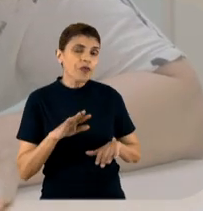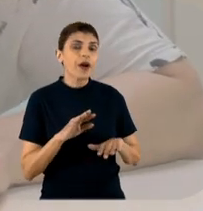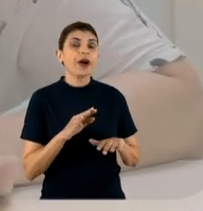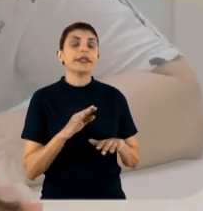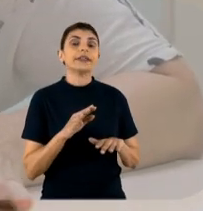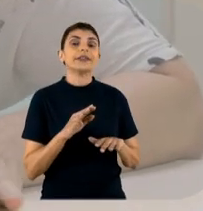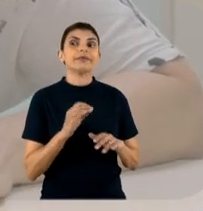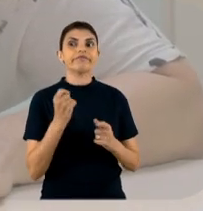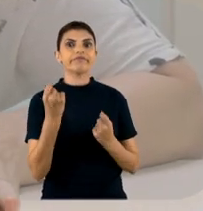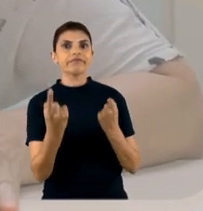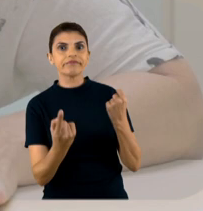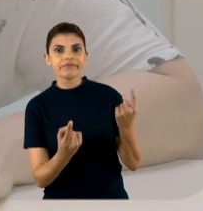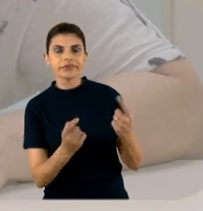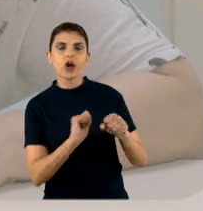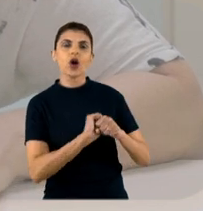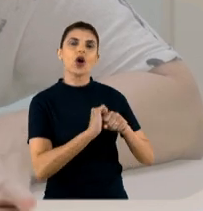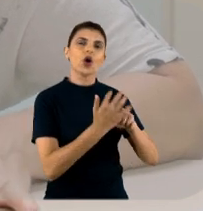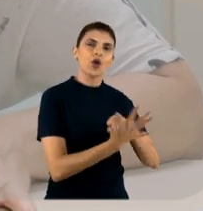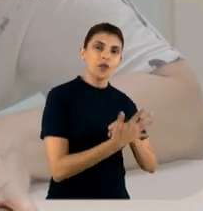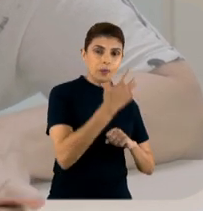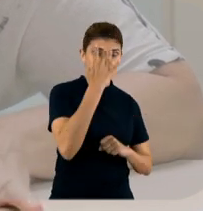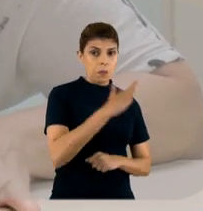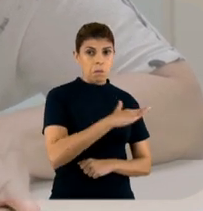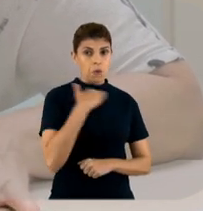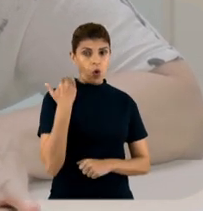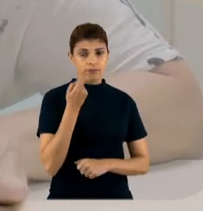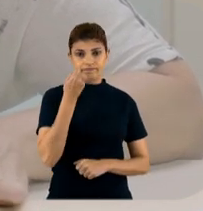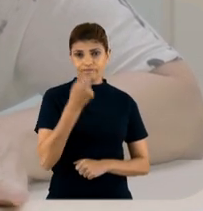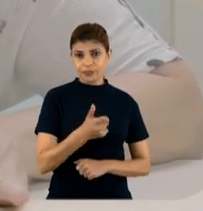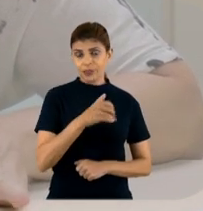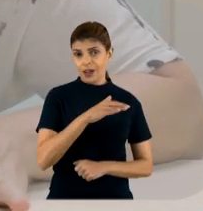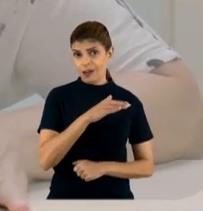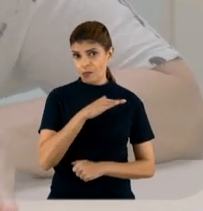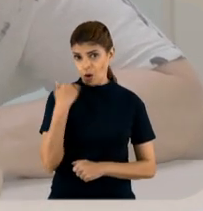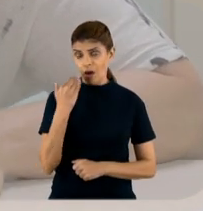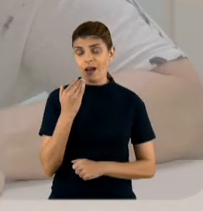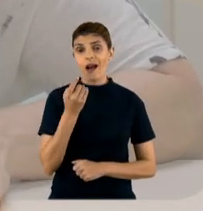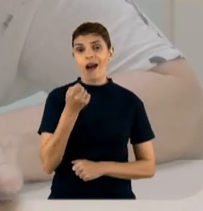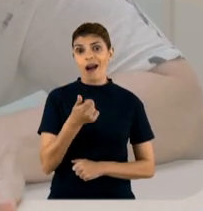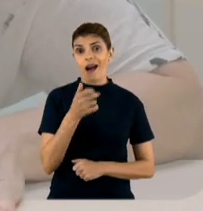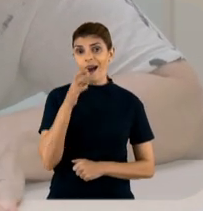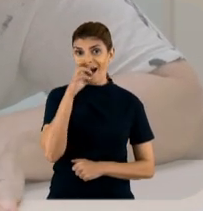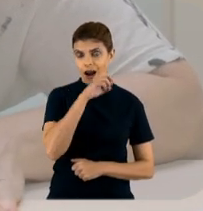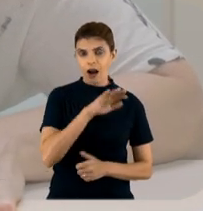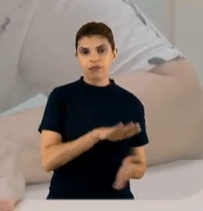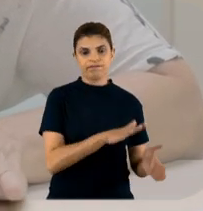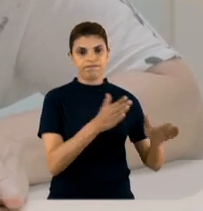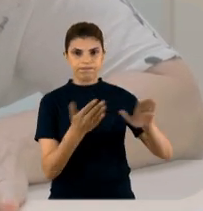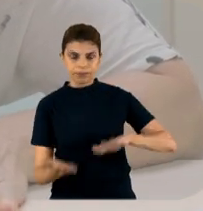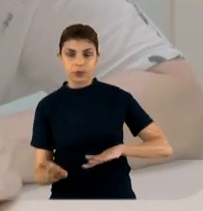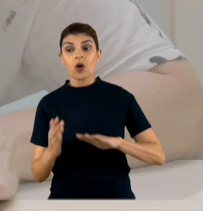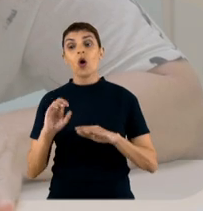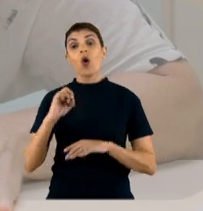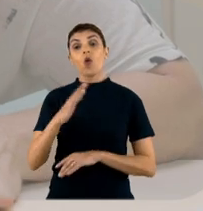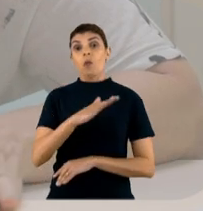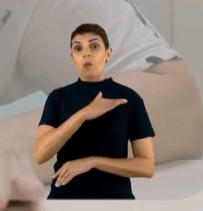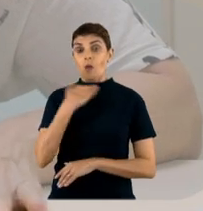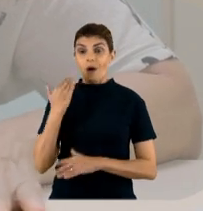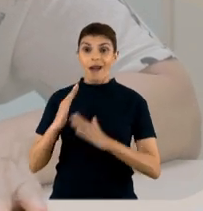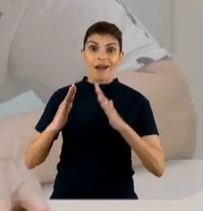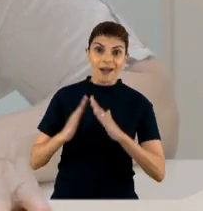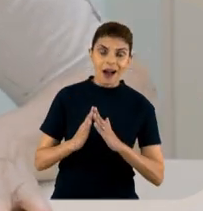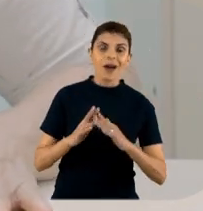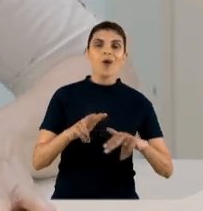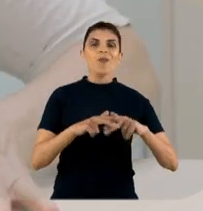uma parte desses episódios de covid também que a pessoa morre rápido ou morre em casa pode ser em decorrência até de